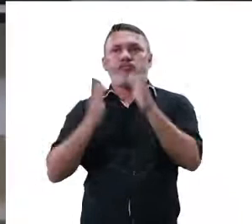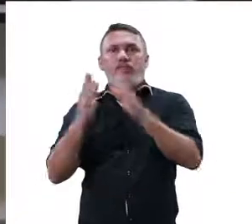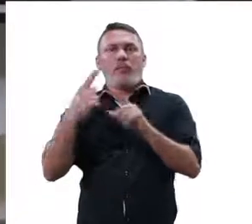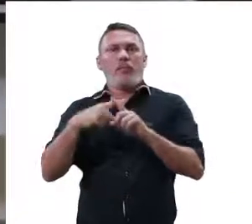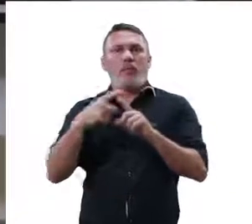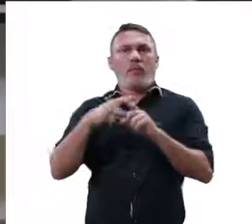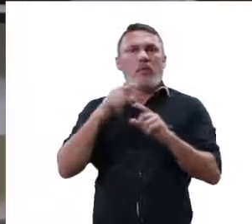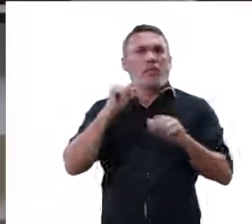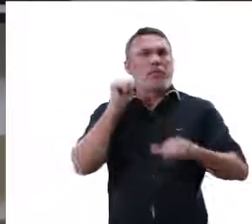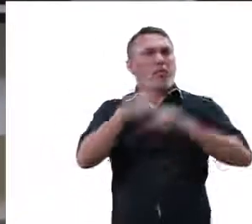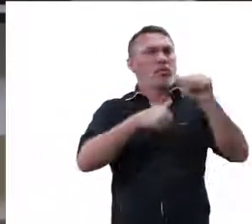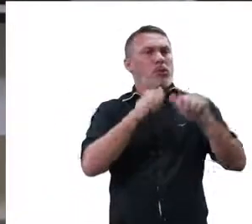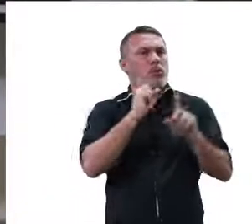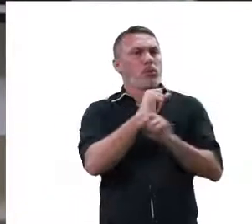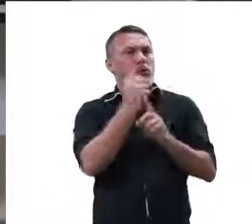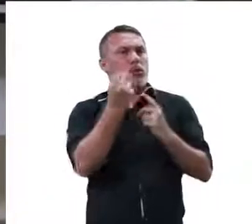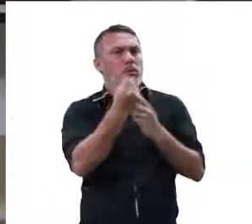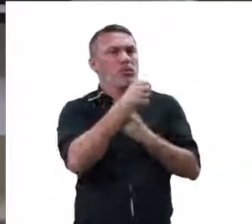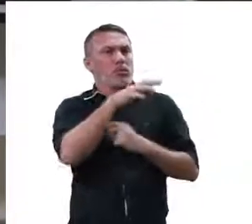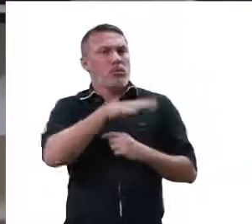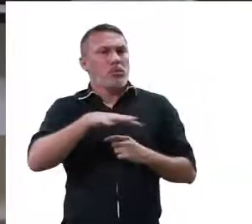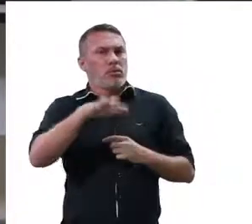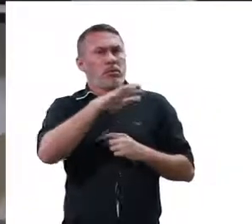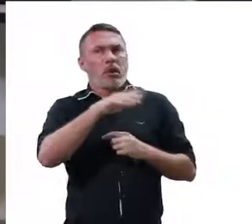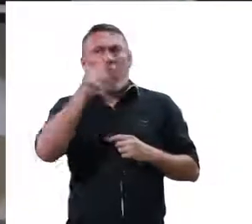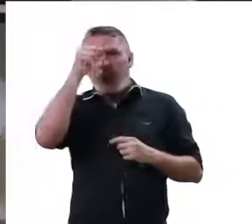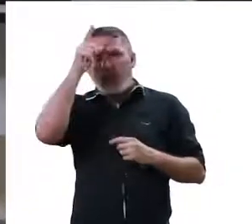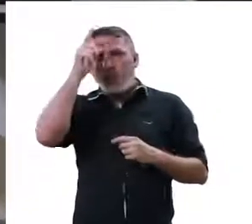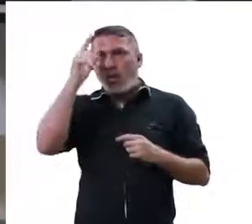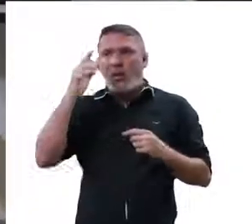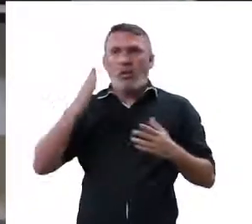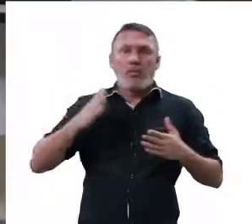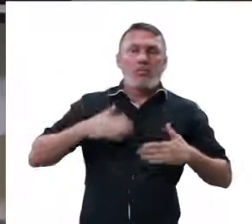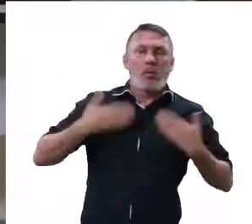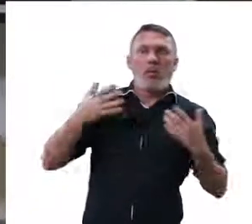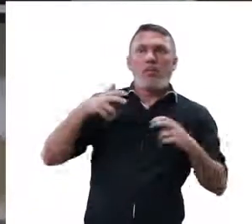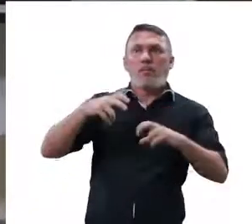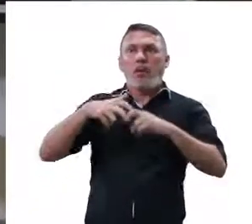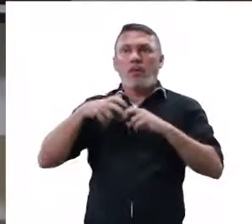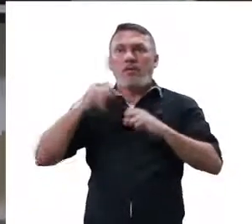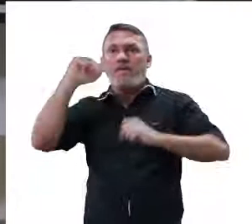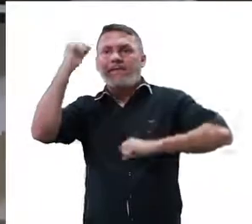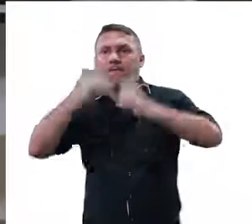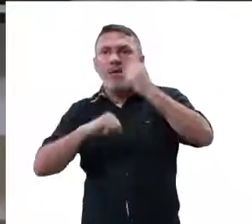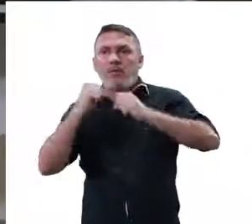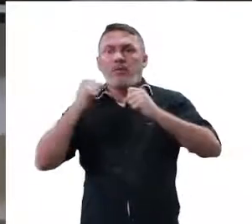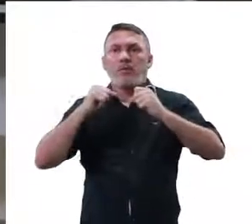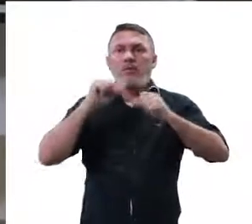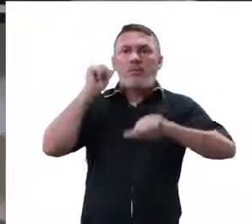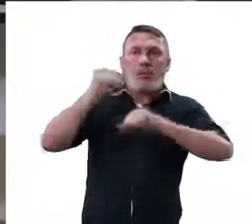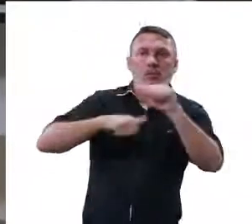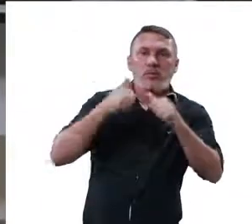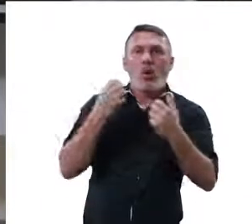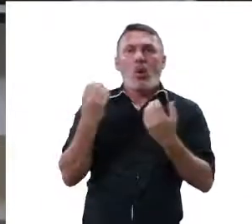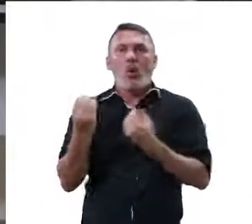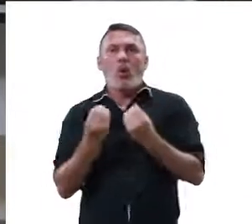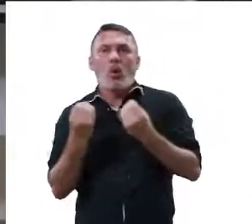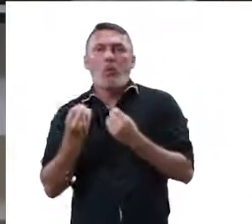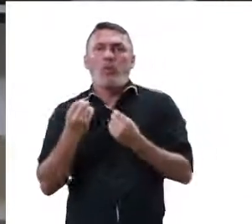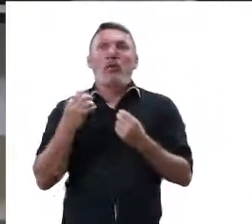vai ficar apavorada com as mudanças ocorridas na sociedade alemã em decorrência da Revolução